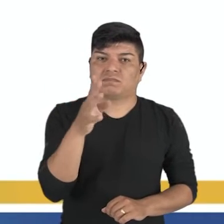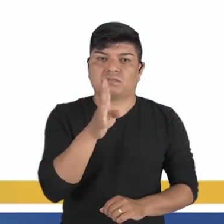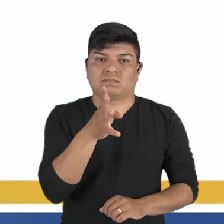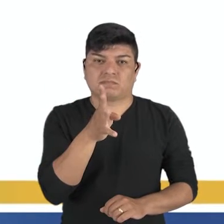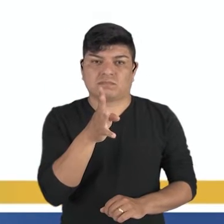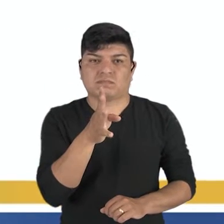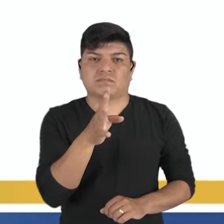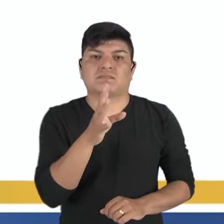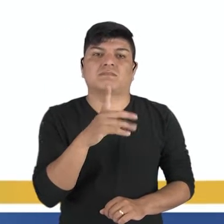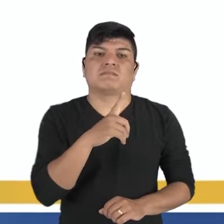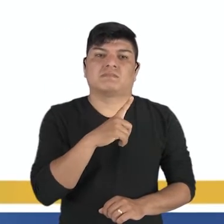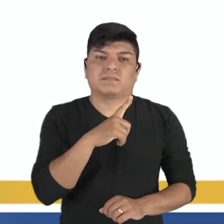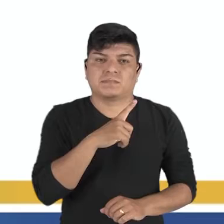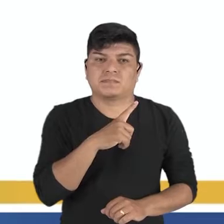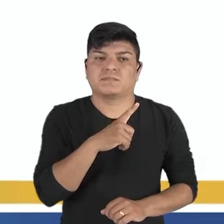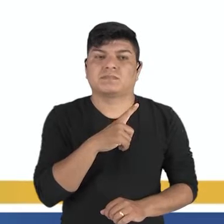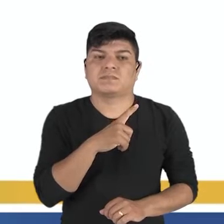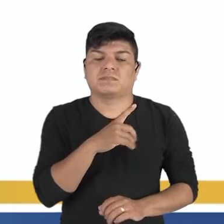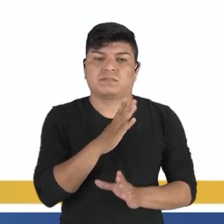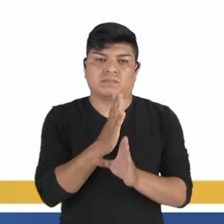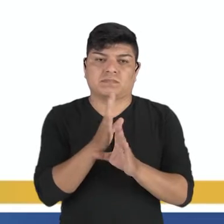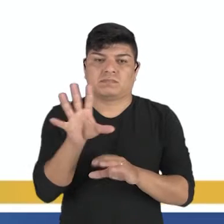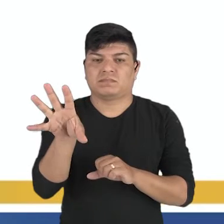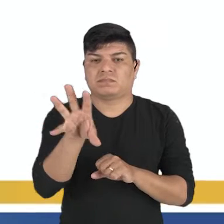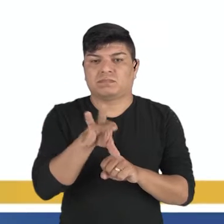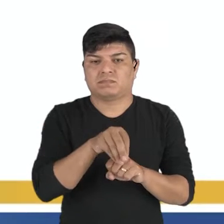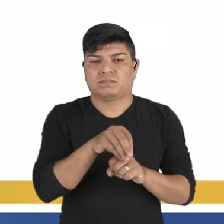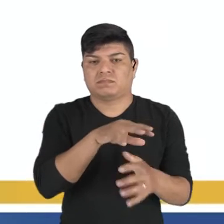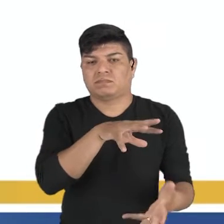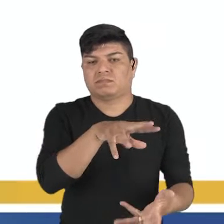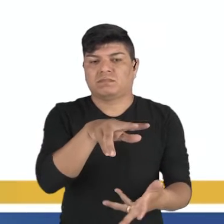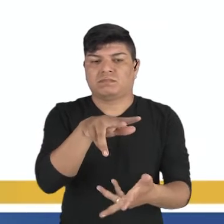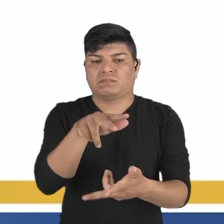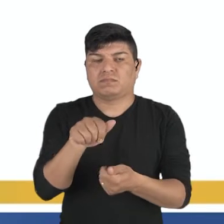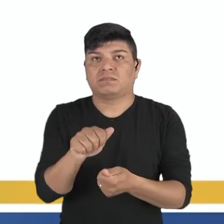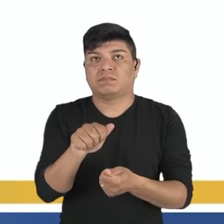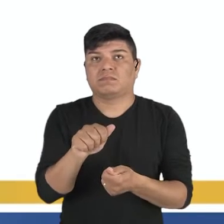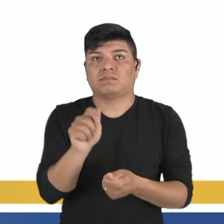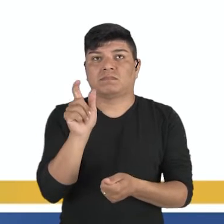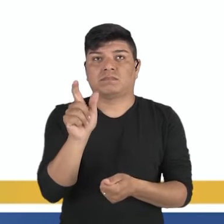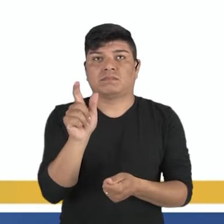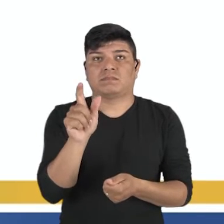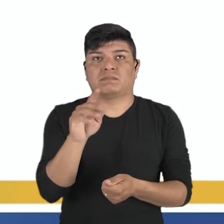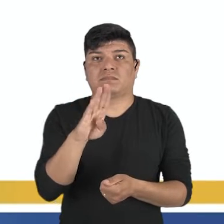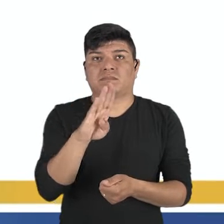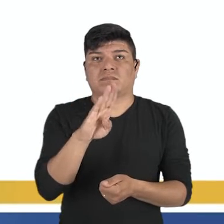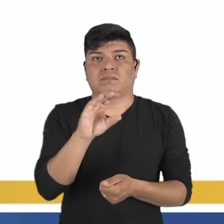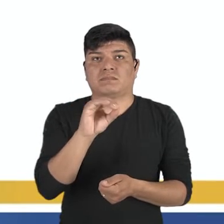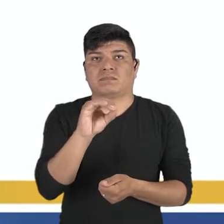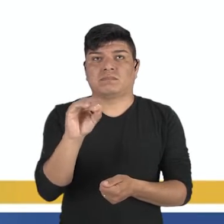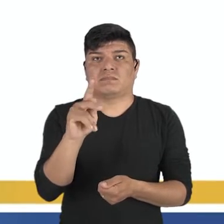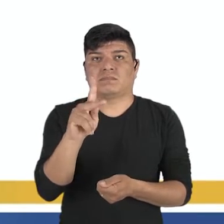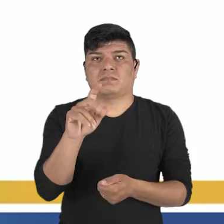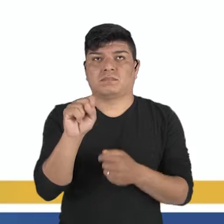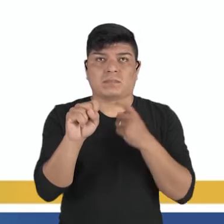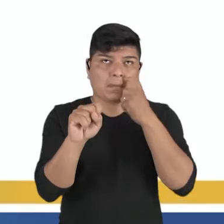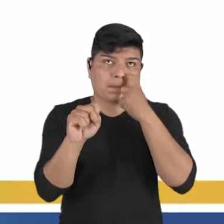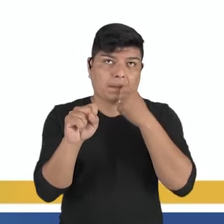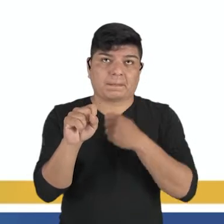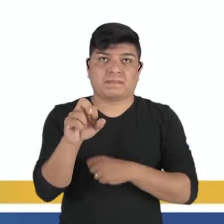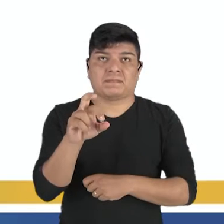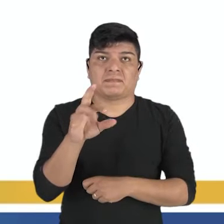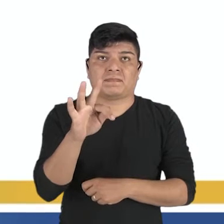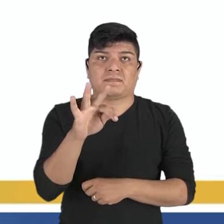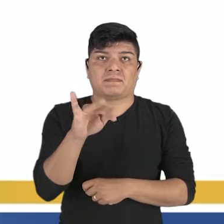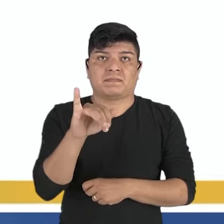já possui devido ao nosso conhecimento de mundo. Palavra book, palavra